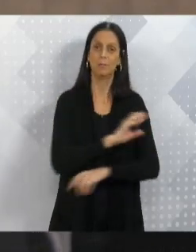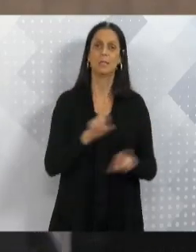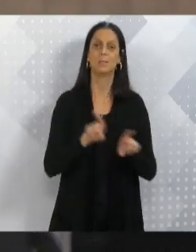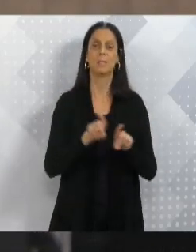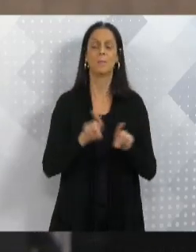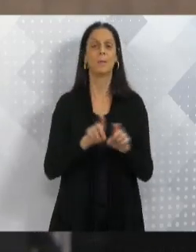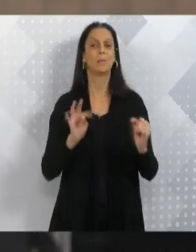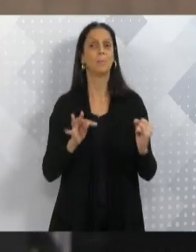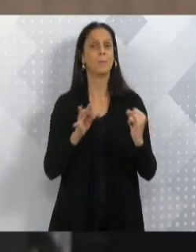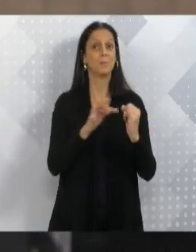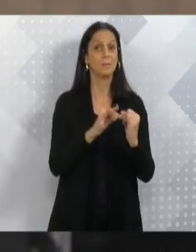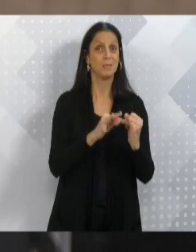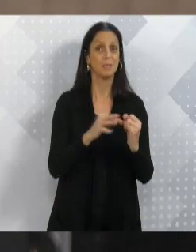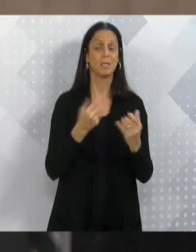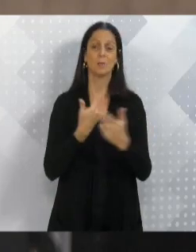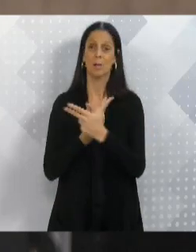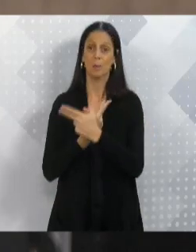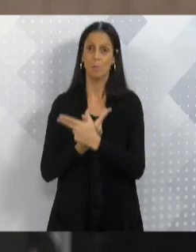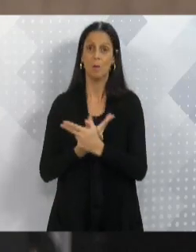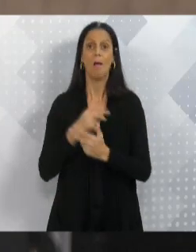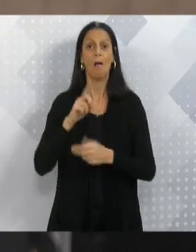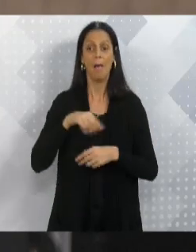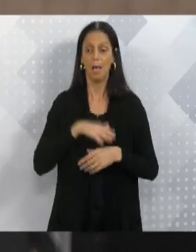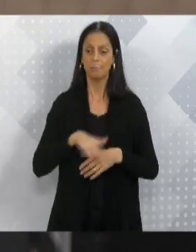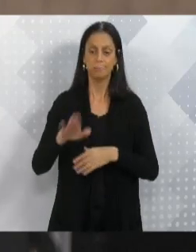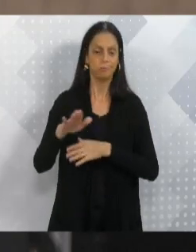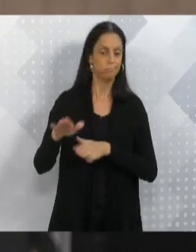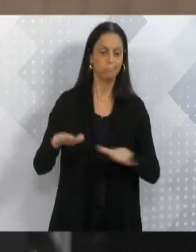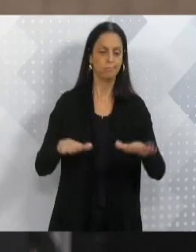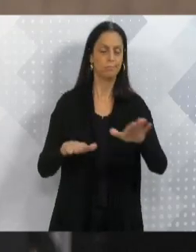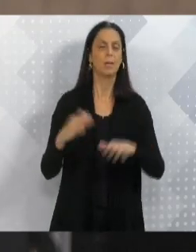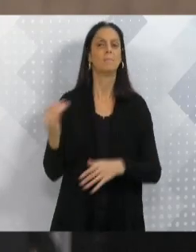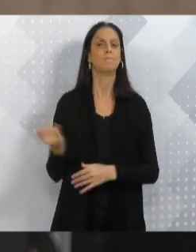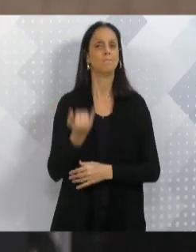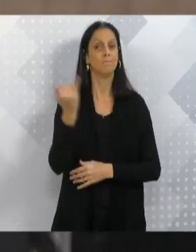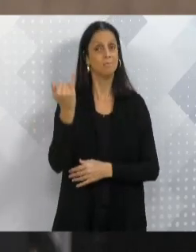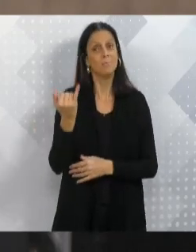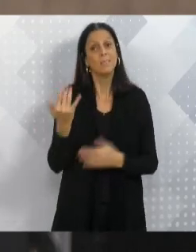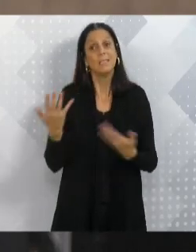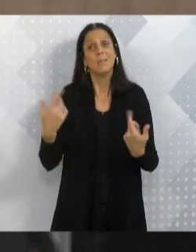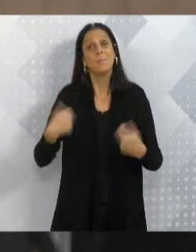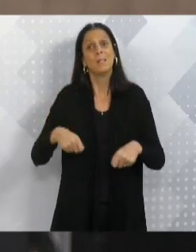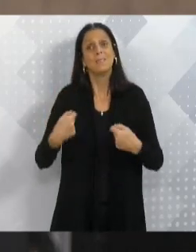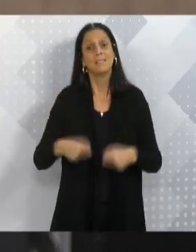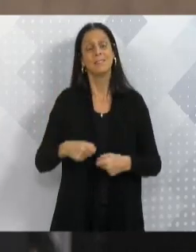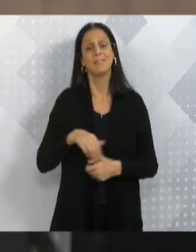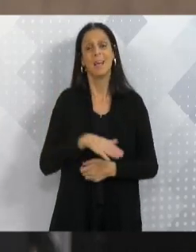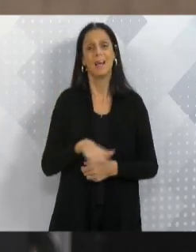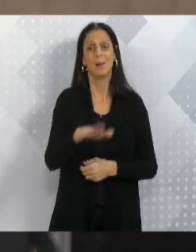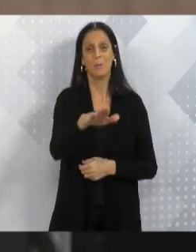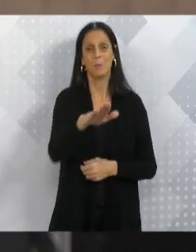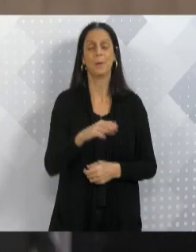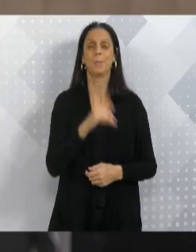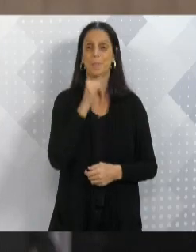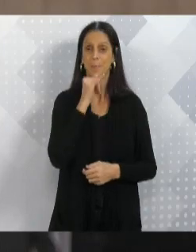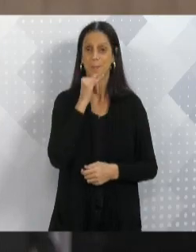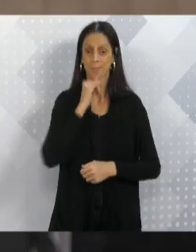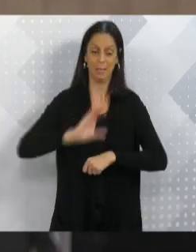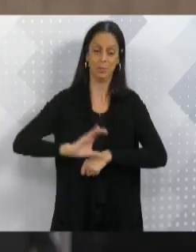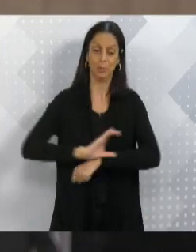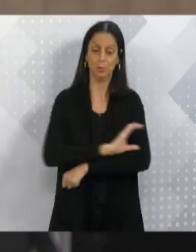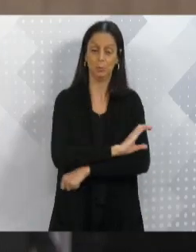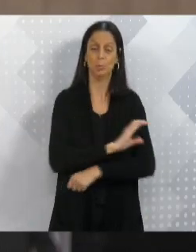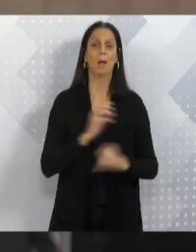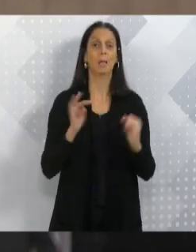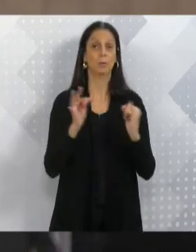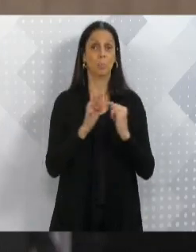Norte. São vias muito importantes para aquelas comunidades e são as únicas vias que eles têm. O bairro Itopavazinha, especificamente, o bairro que cresce muito, muitas